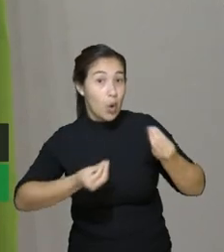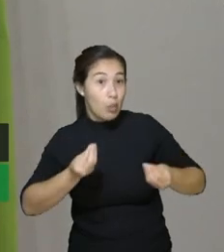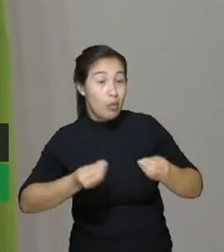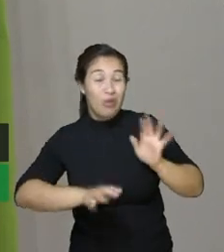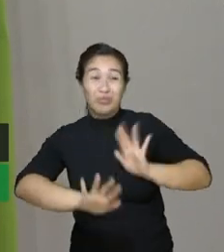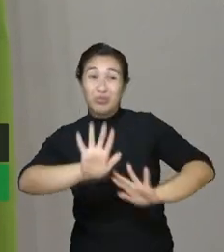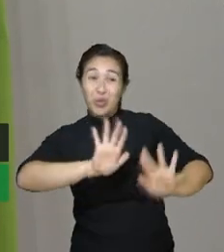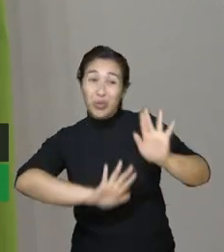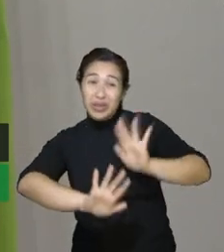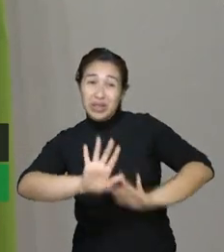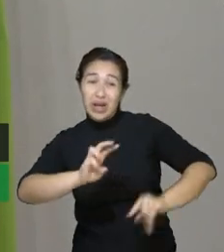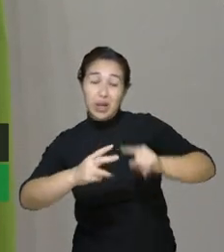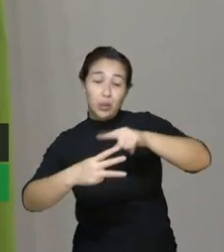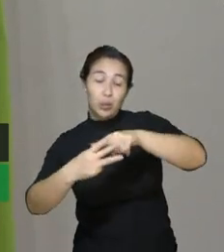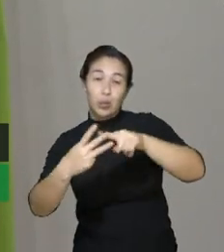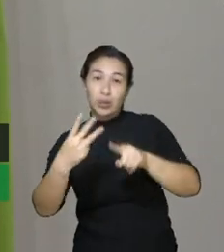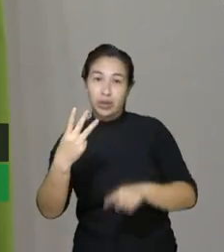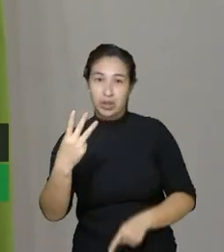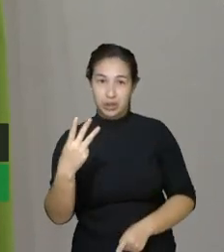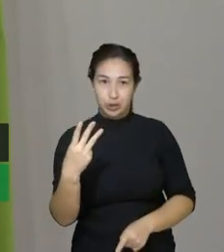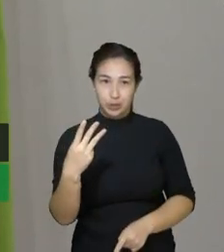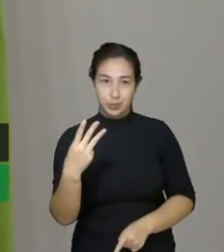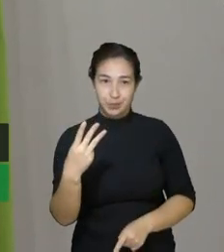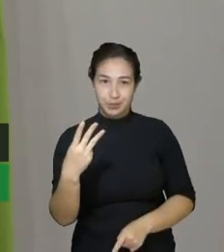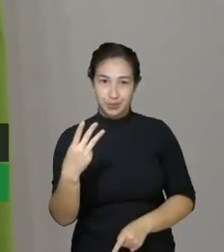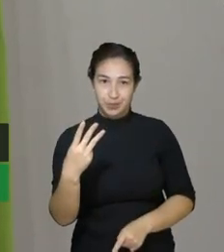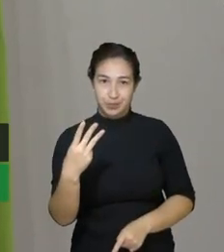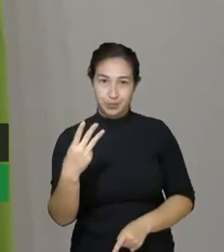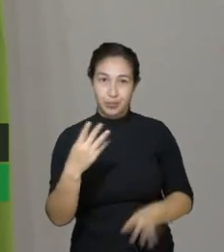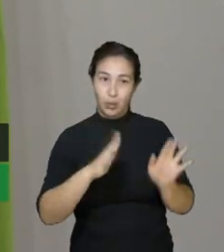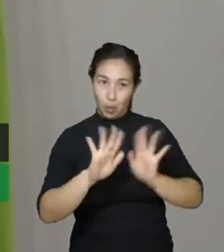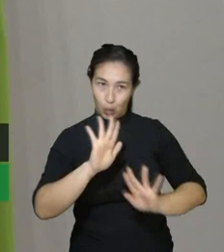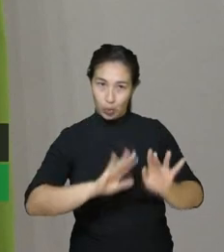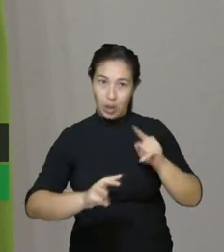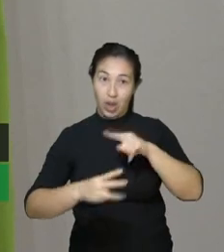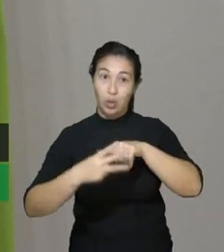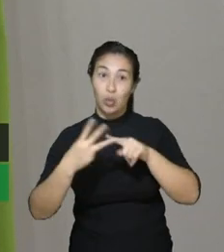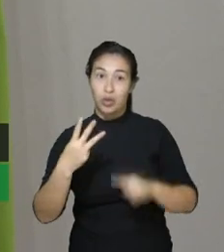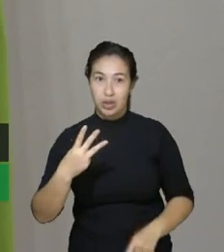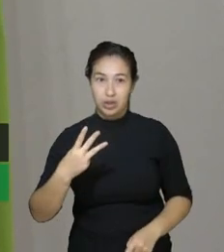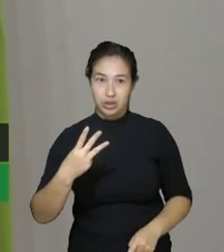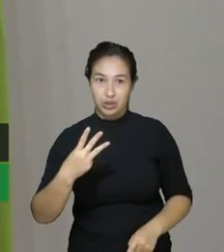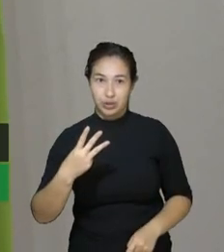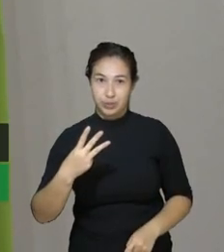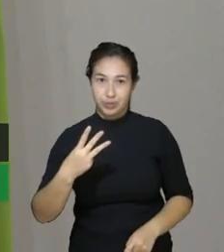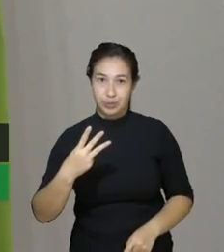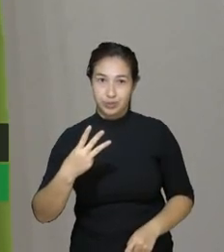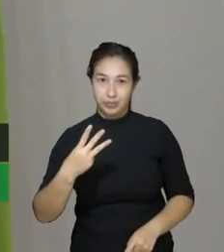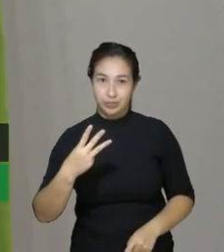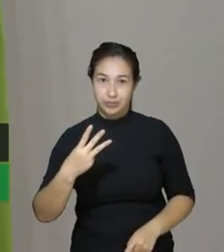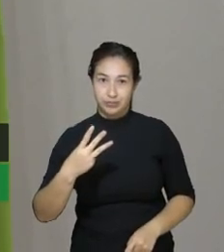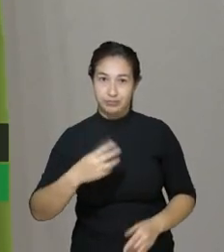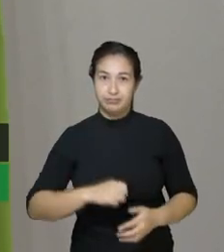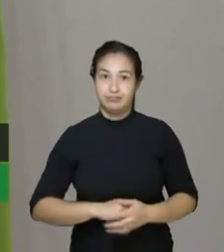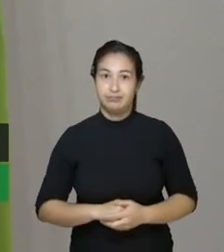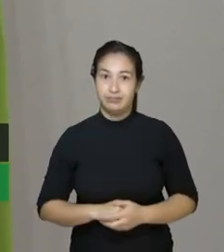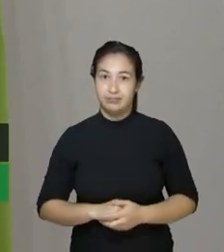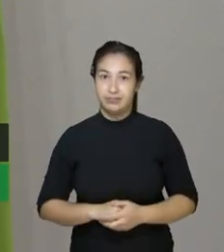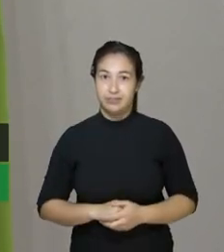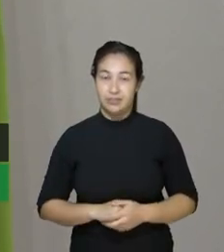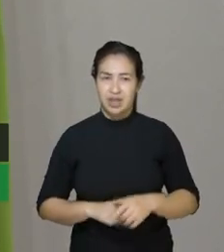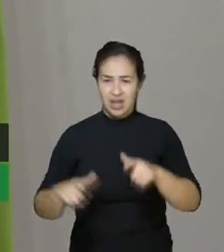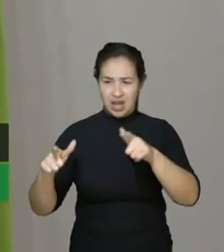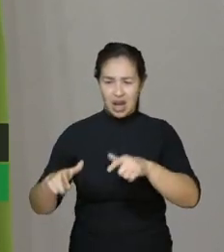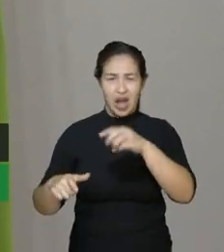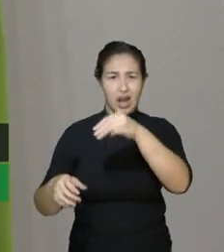cuidado com as três barras, dizia-me ele, Sargento Lima. Cuidado com as três barras, e que não é a cidade de